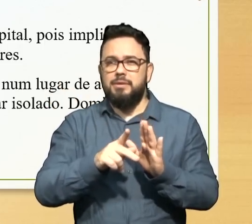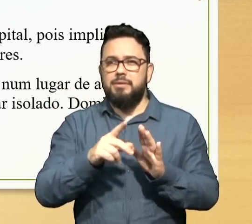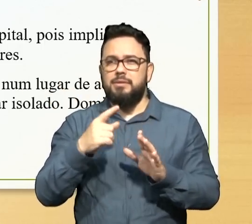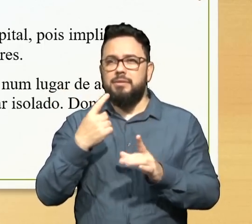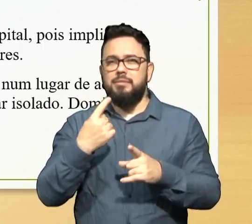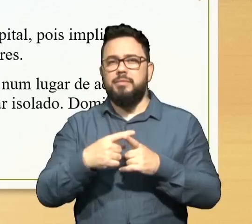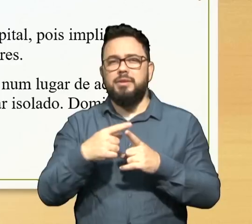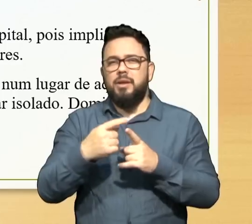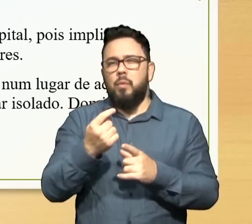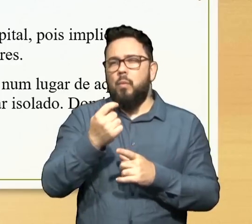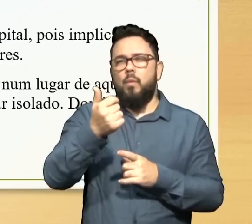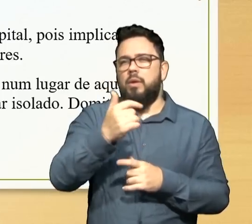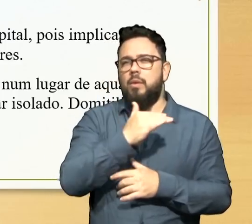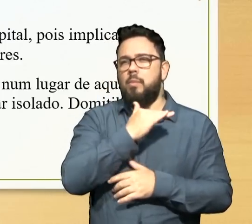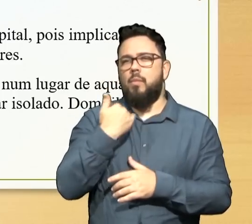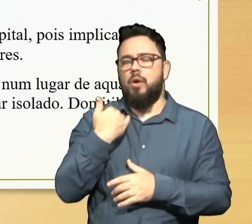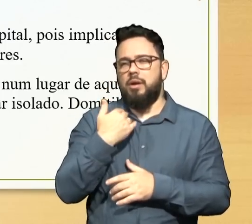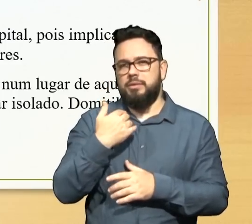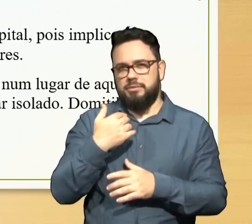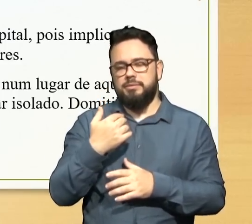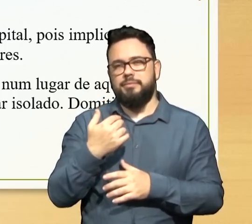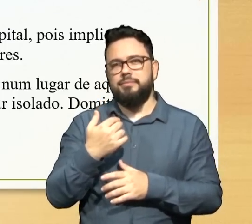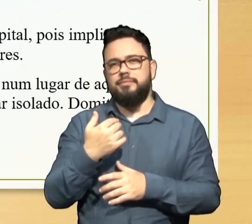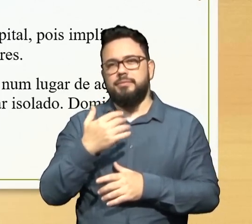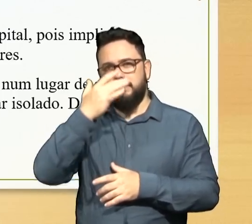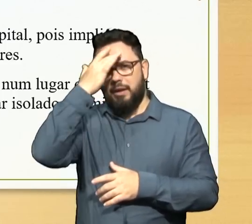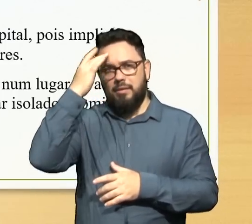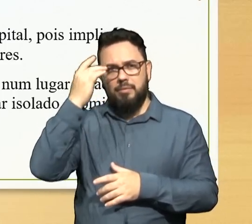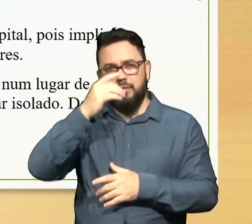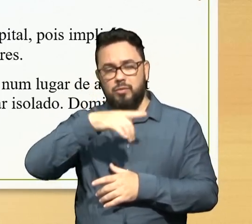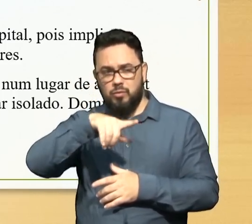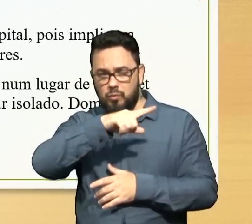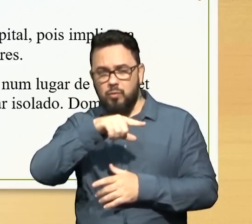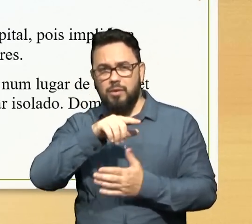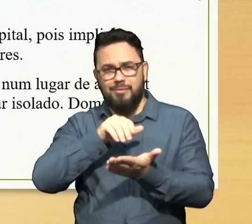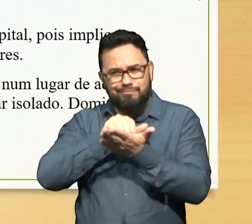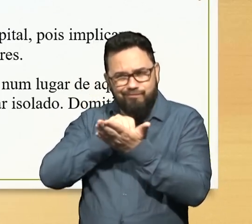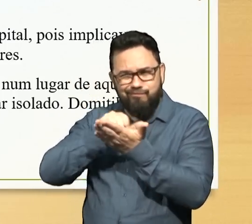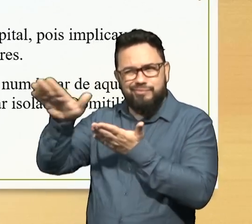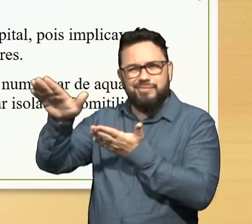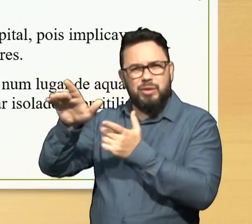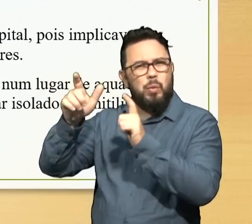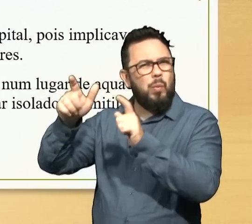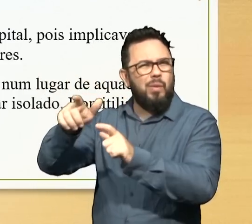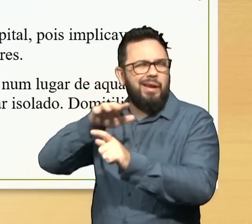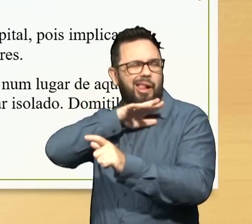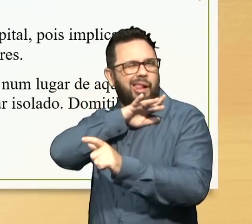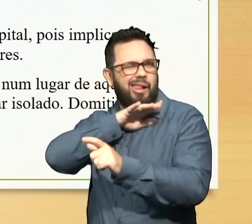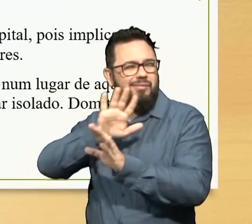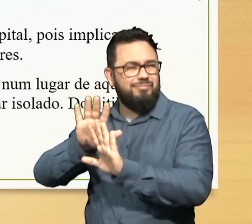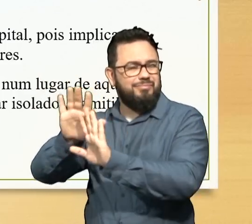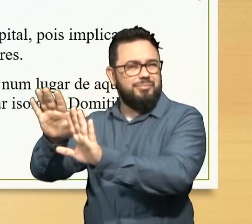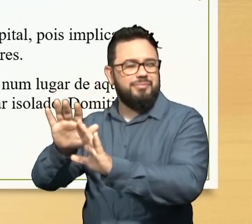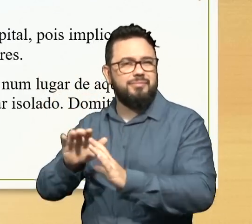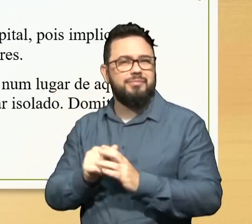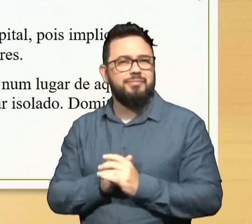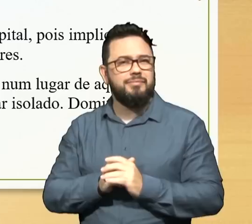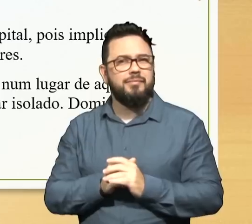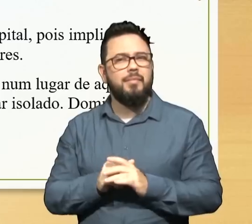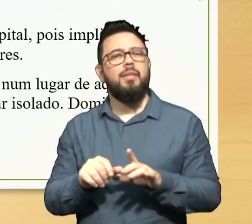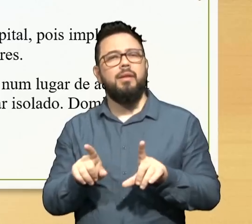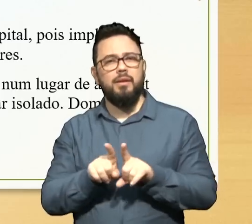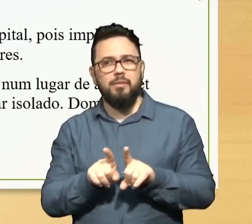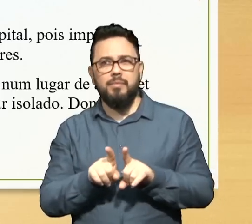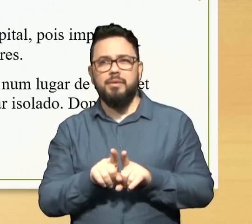numa espécie de morte civil os deportados eram banidos pros piores loc lugares e dentro da deportação você tinha o